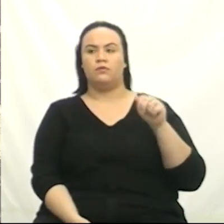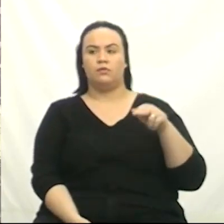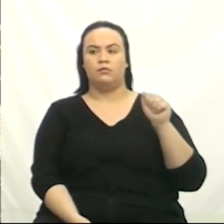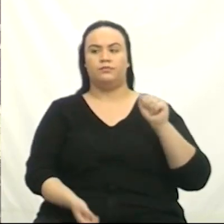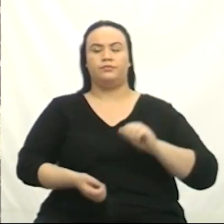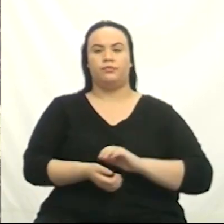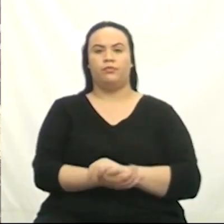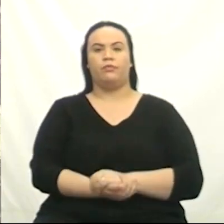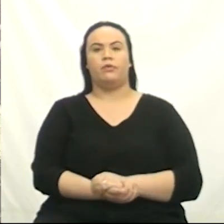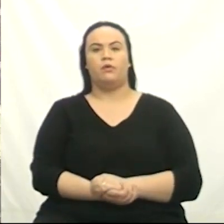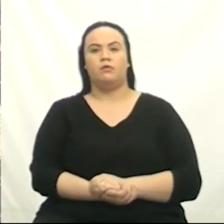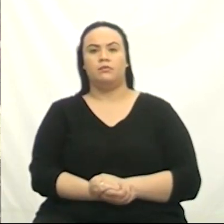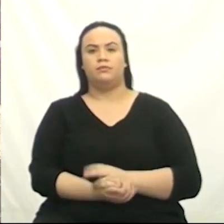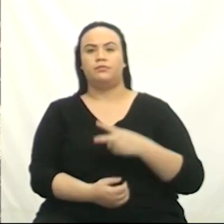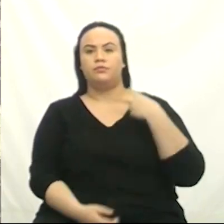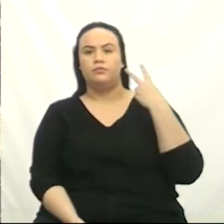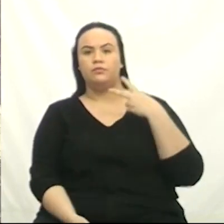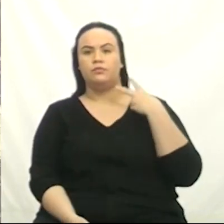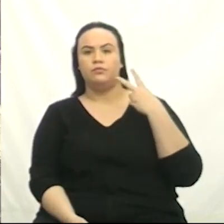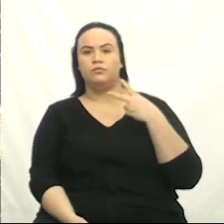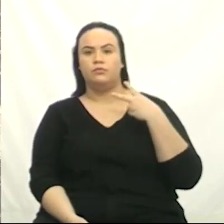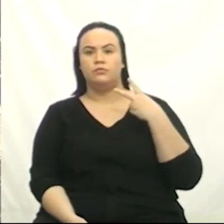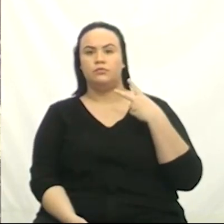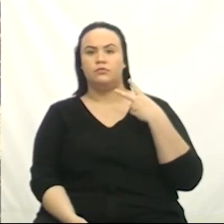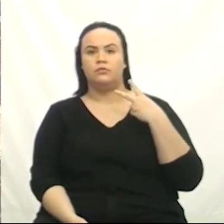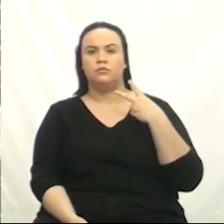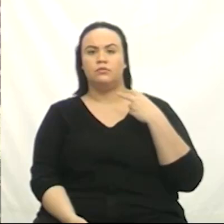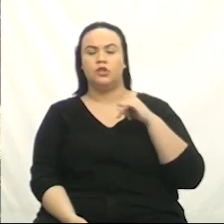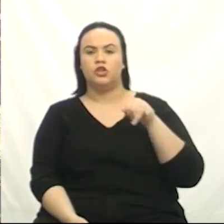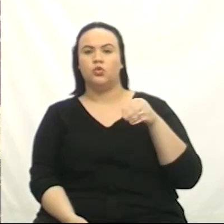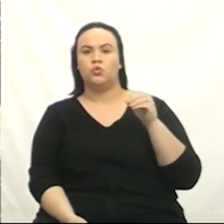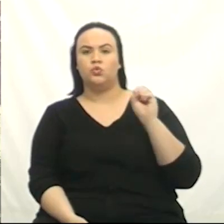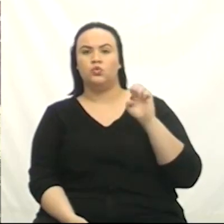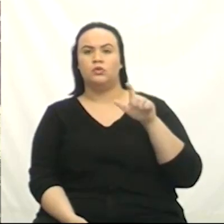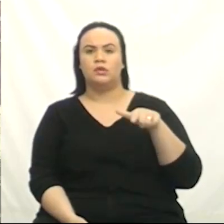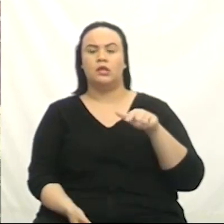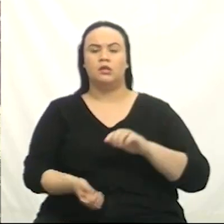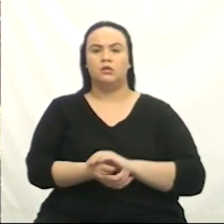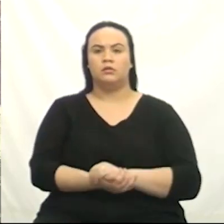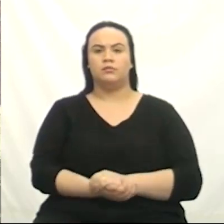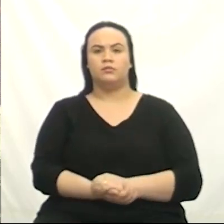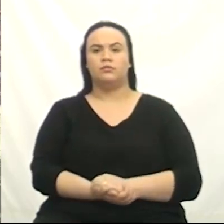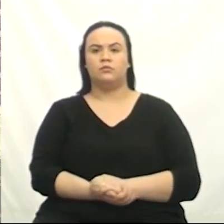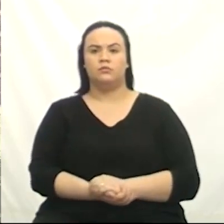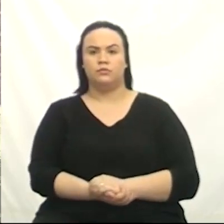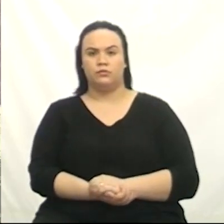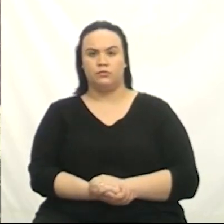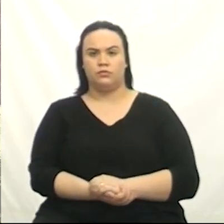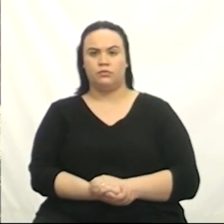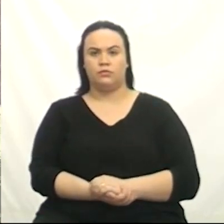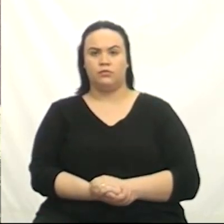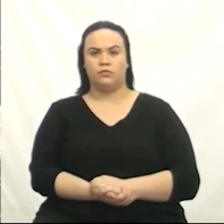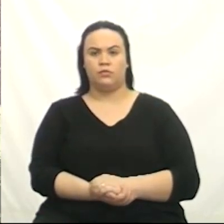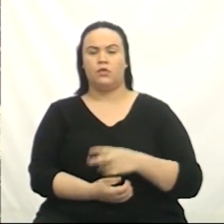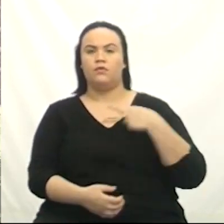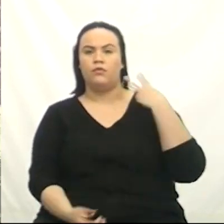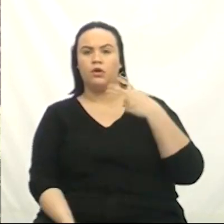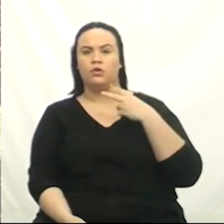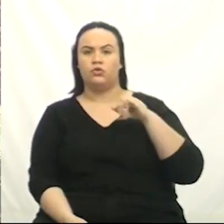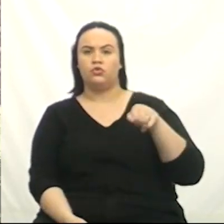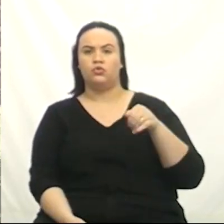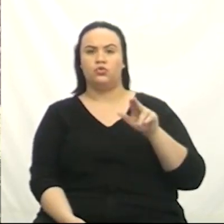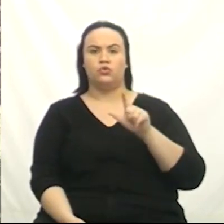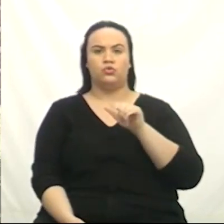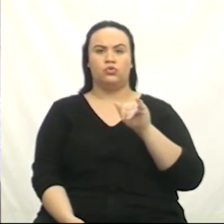com a palavra o vereador Jairo José Casagrande. Declina com a palavra o vereador Júlio